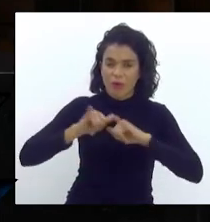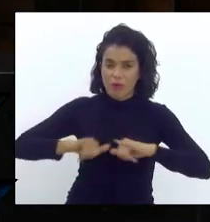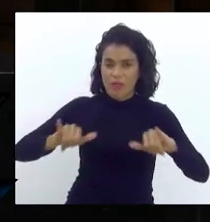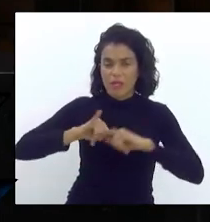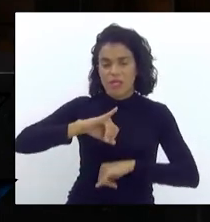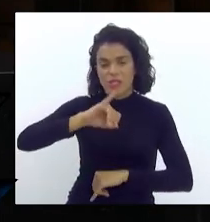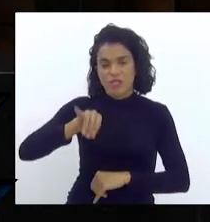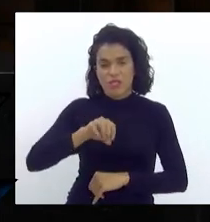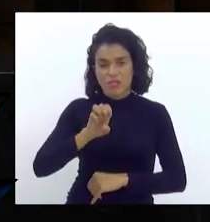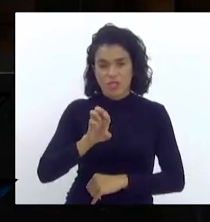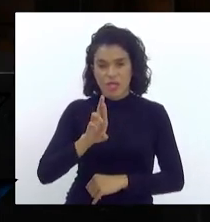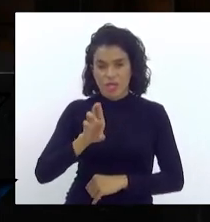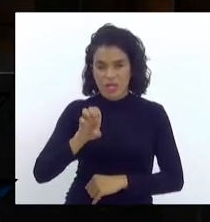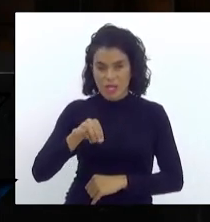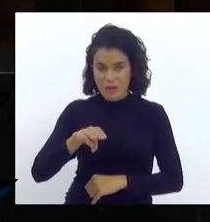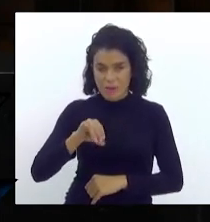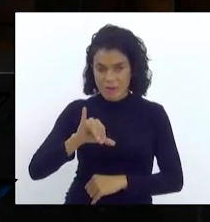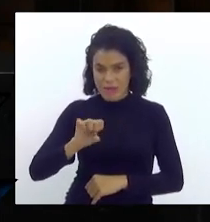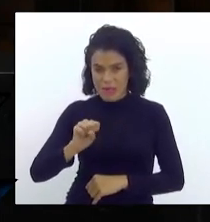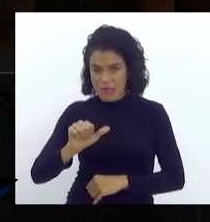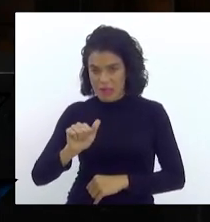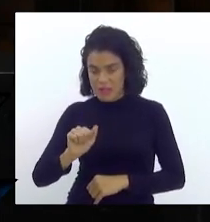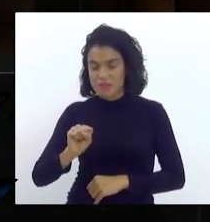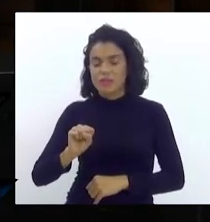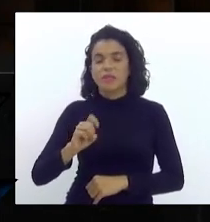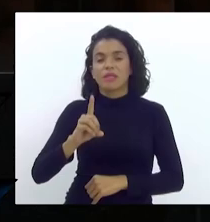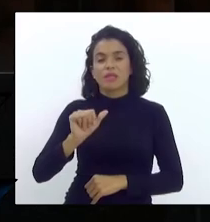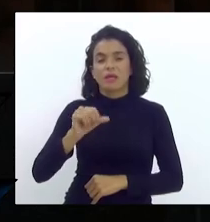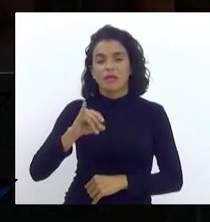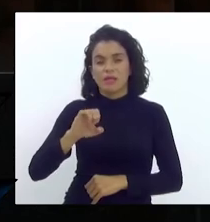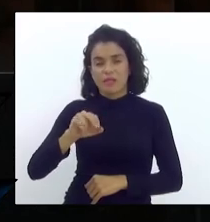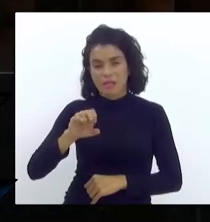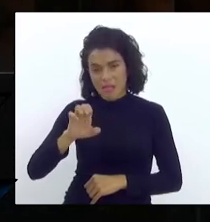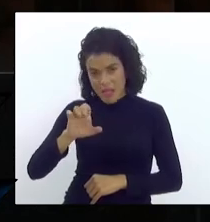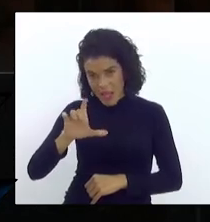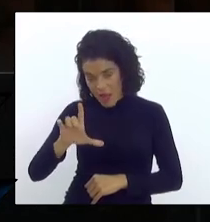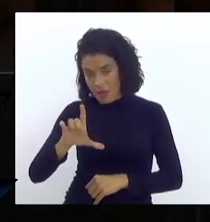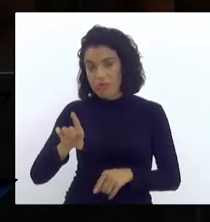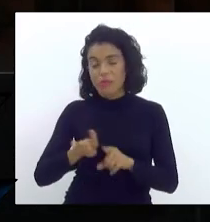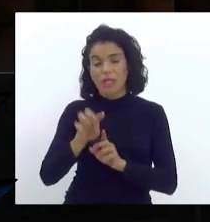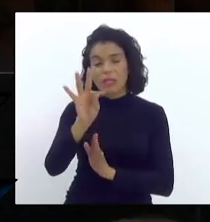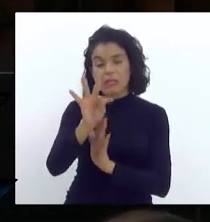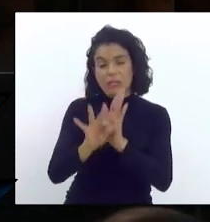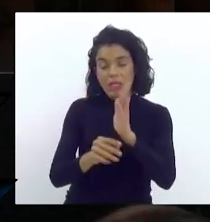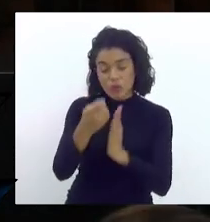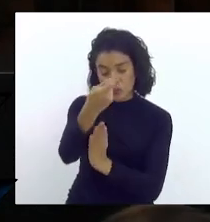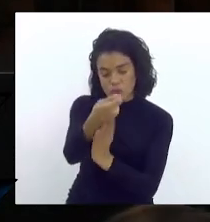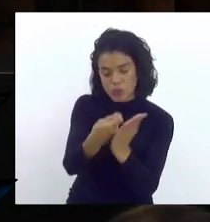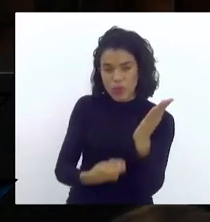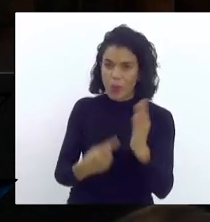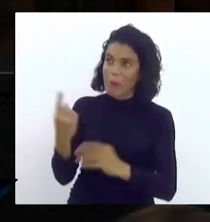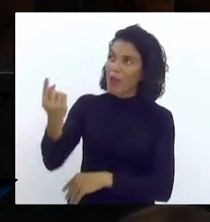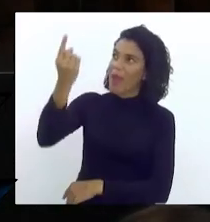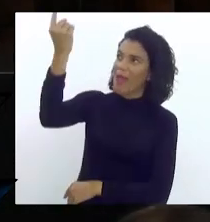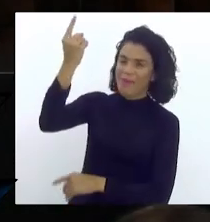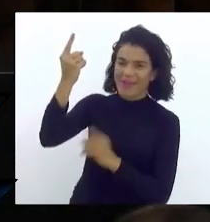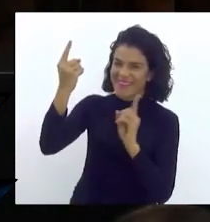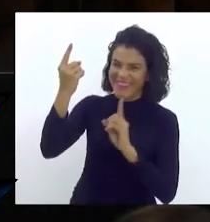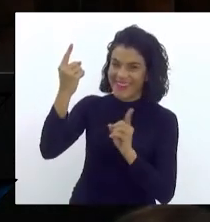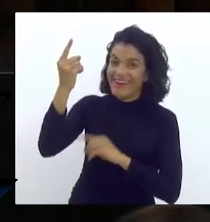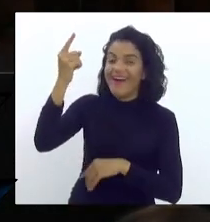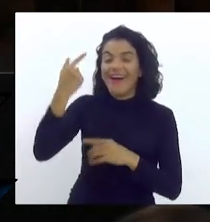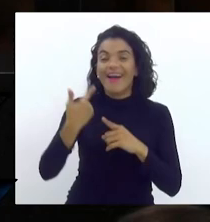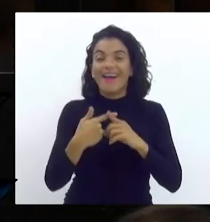Jeremias, Ezequiel, Daniel, maiores porque eles têm um texto maior, não que eles eram mais altos, não. São maiores